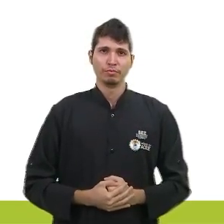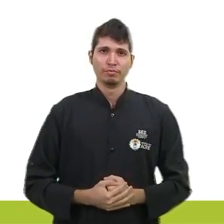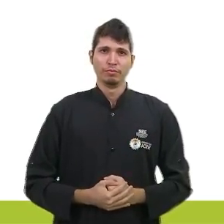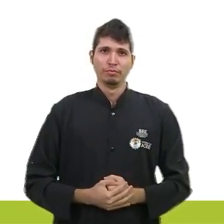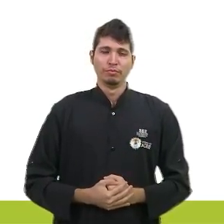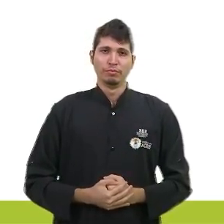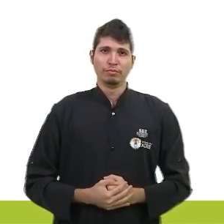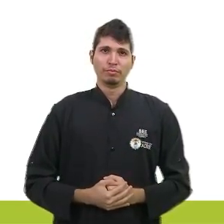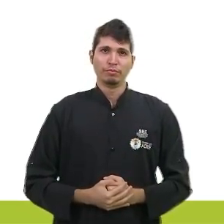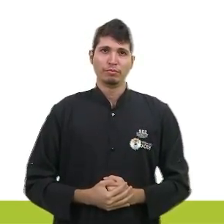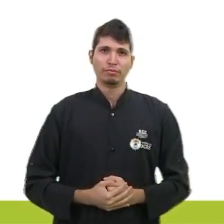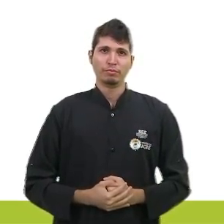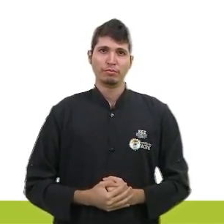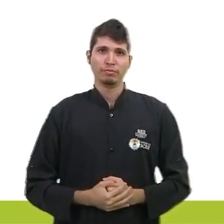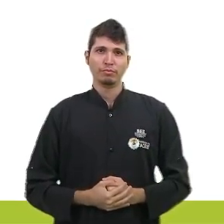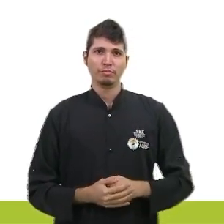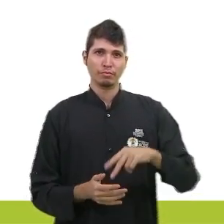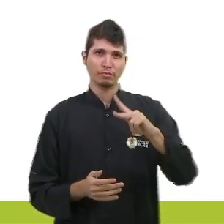A hipotenusa é L,